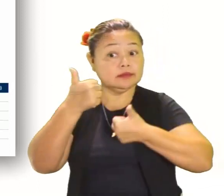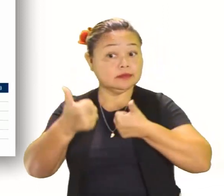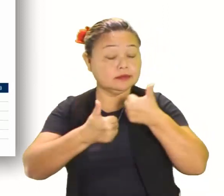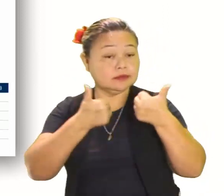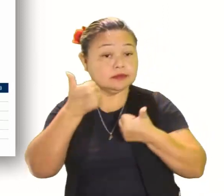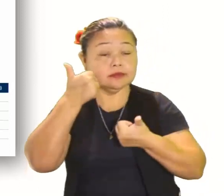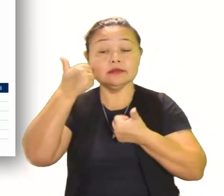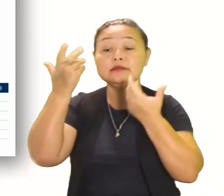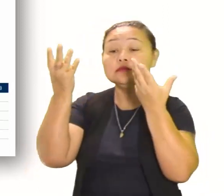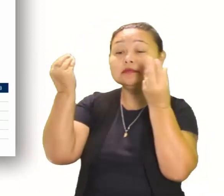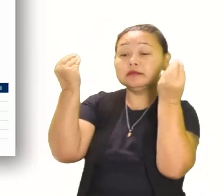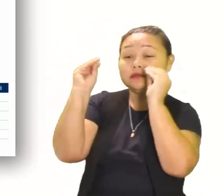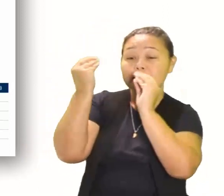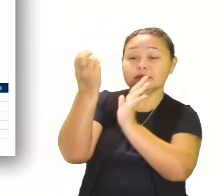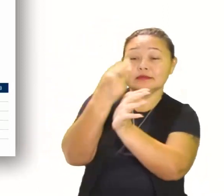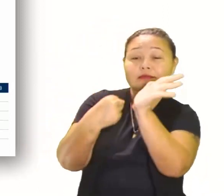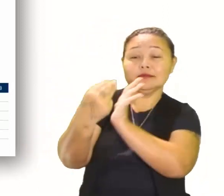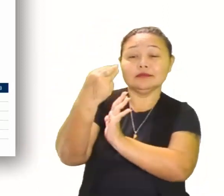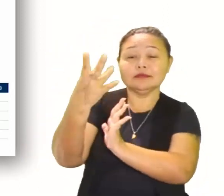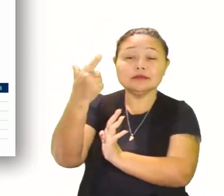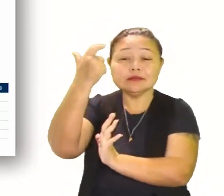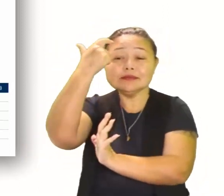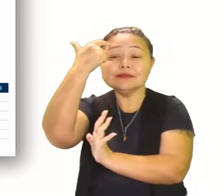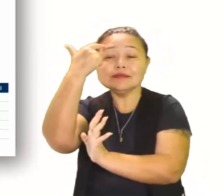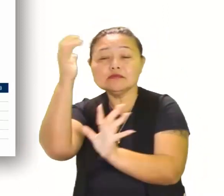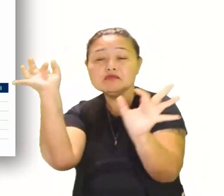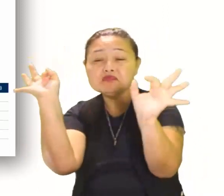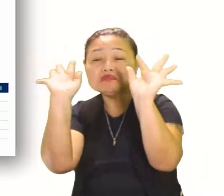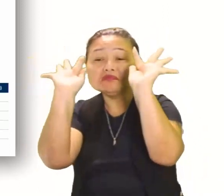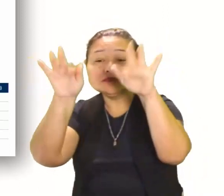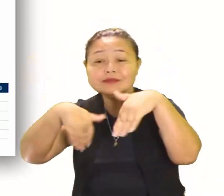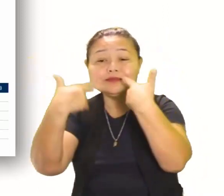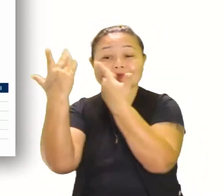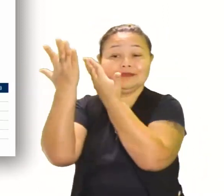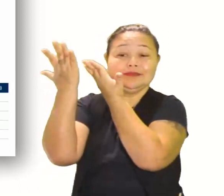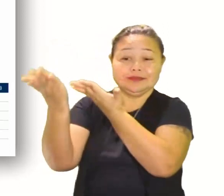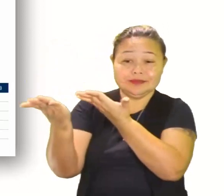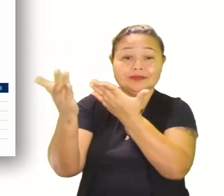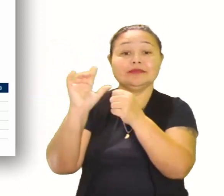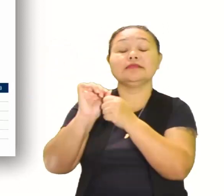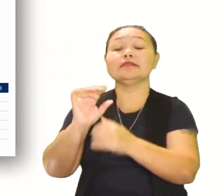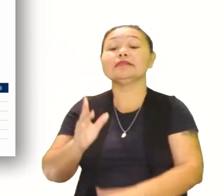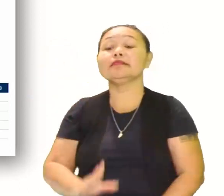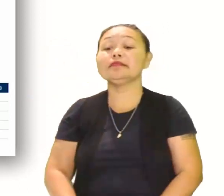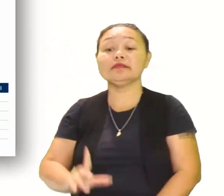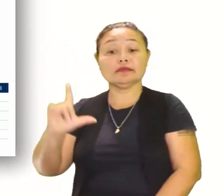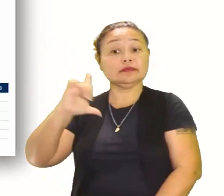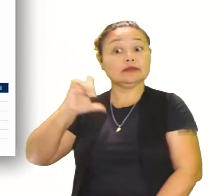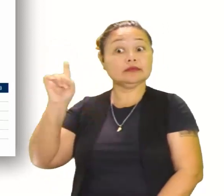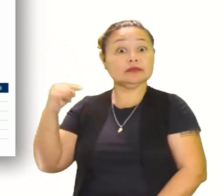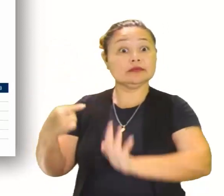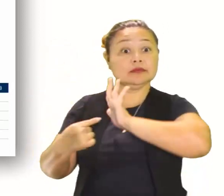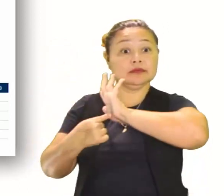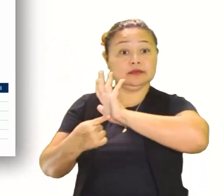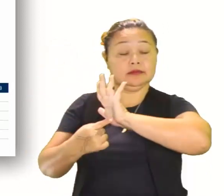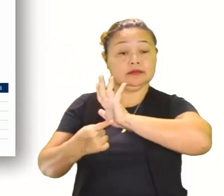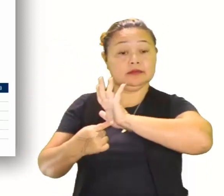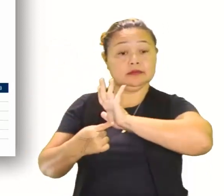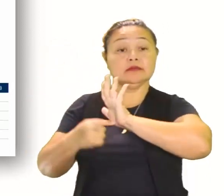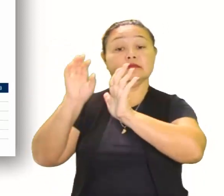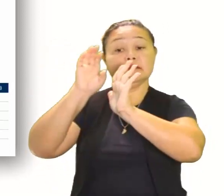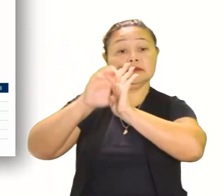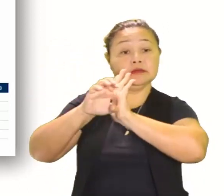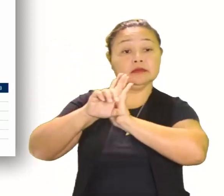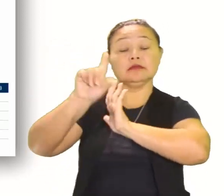e vamos ao mapa mental, então, que a gente sempre gosta de fechar o assunto com o nosso mapa mental da função modular. Aqui ele nos traz